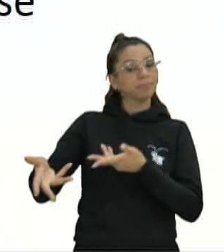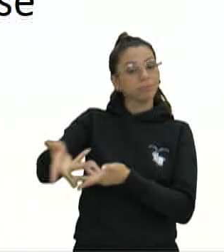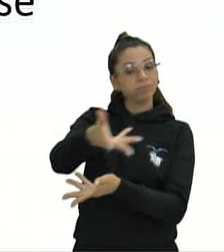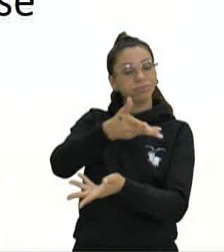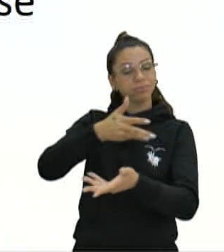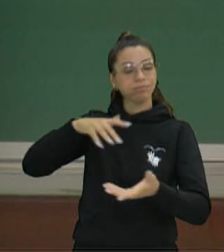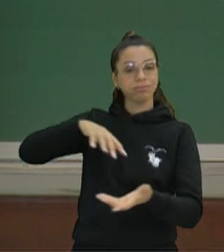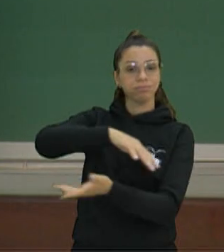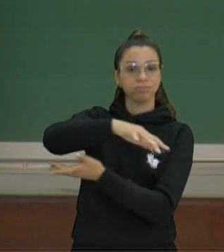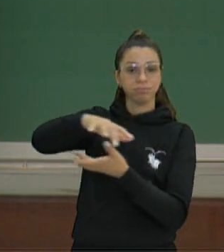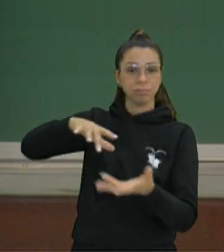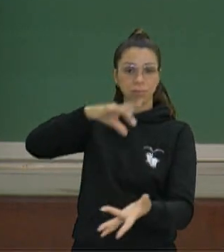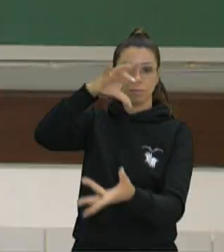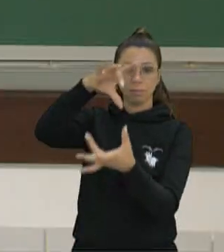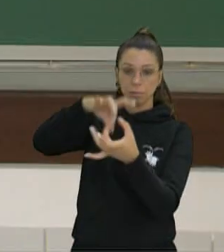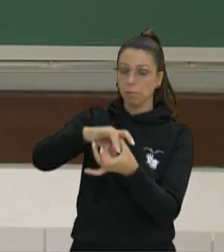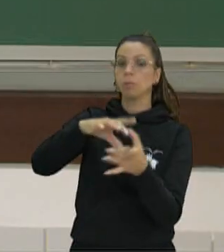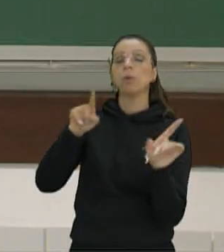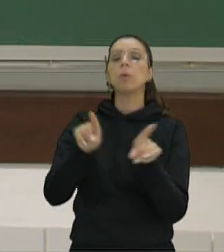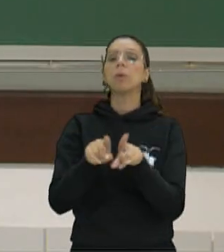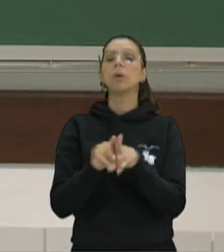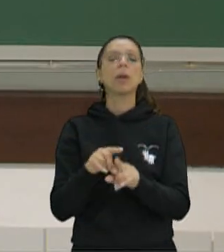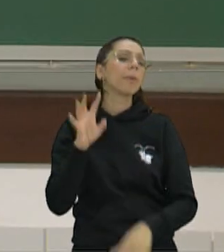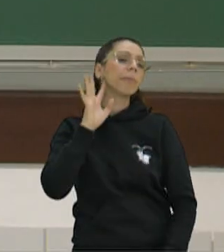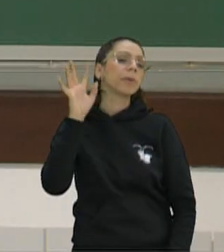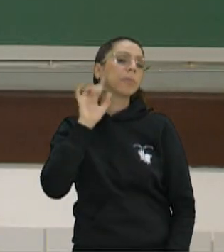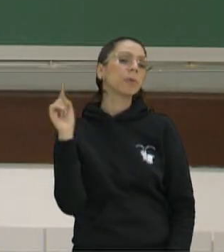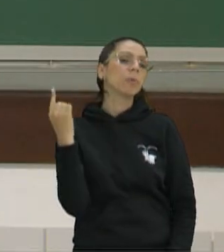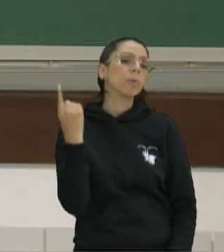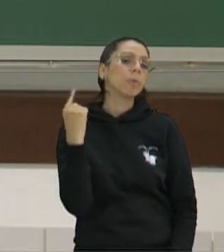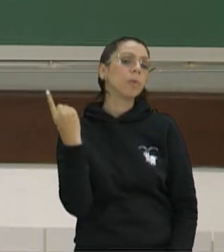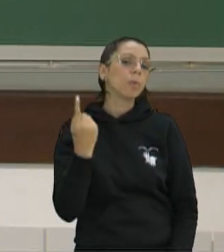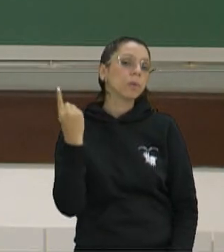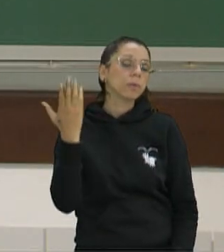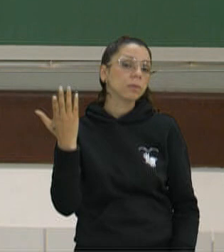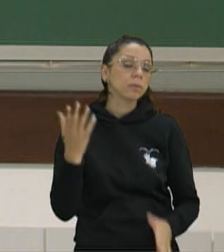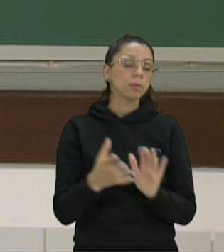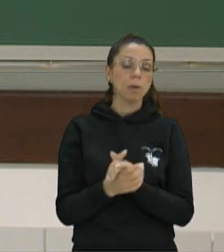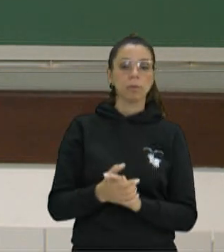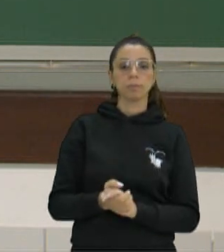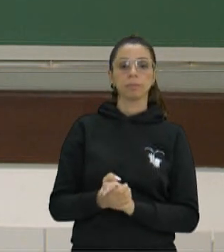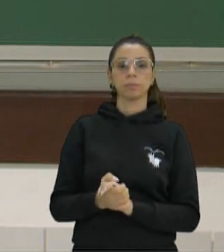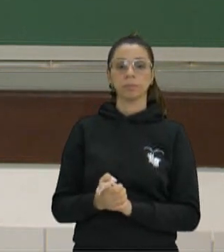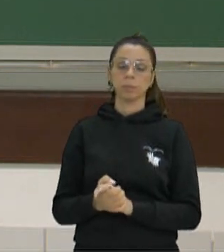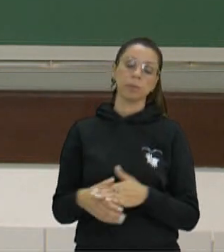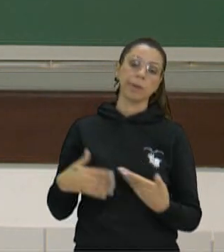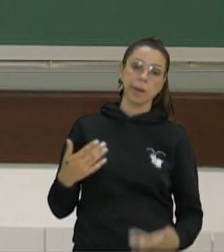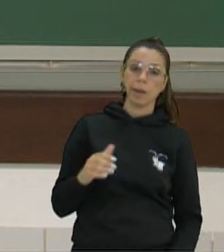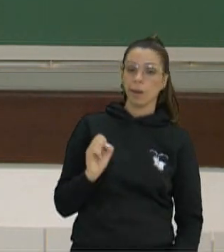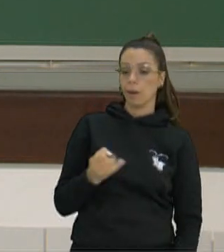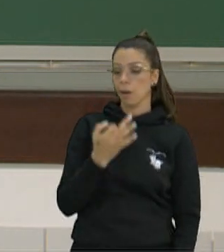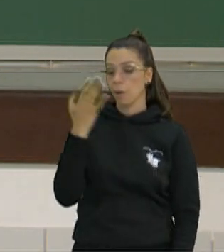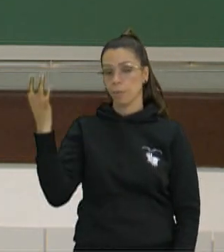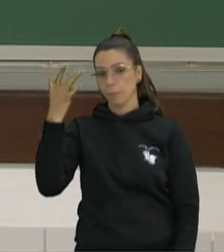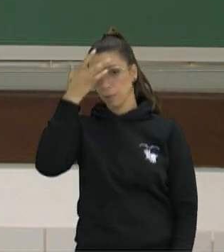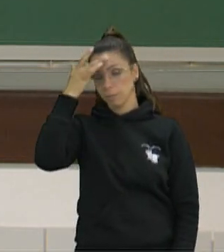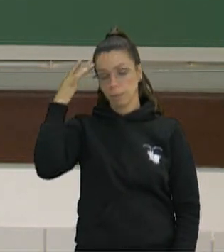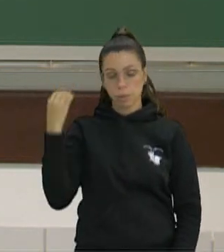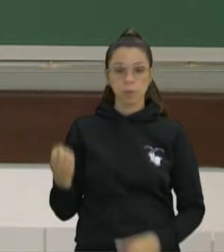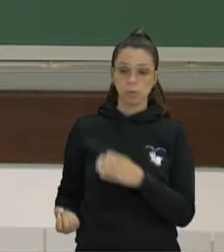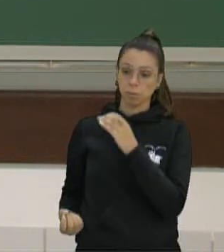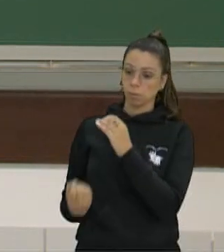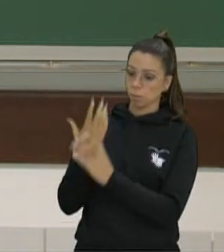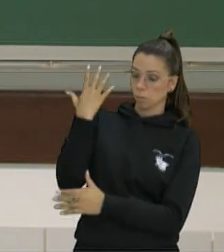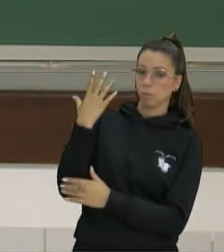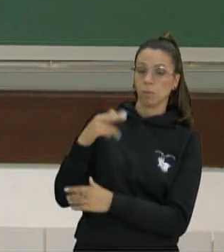global. Então, o que é esse pensamento único? Era o pensamento de alguns teóricos da época em que surgiu